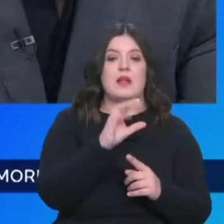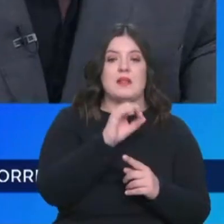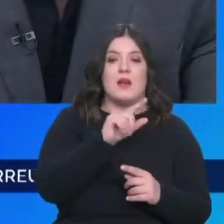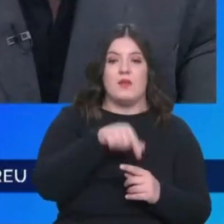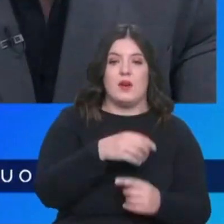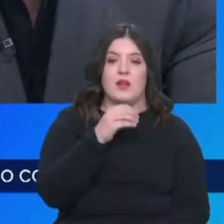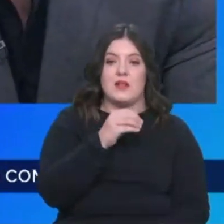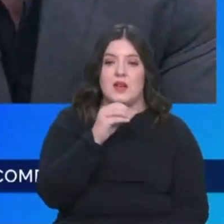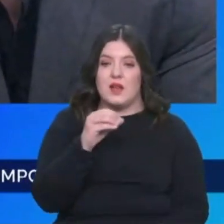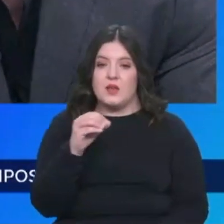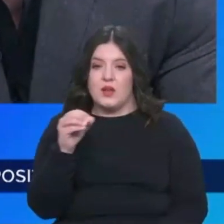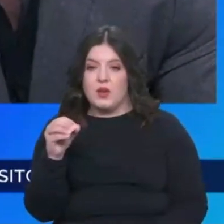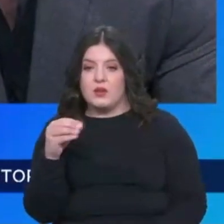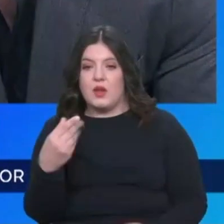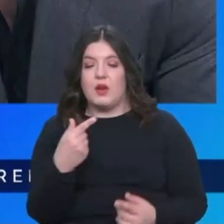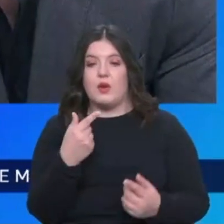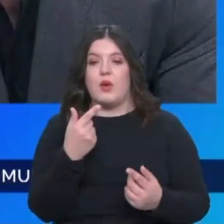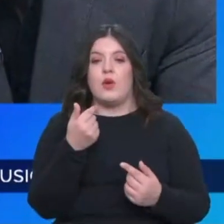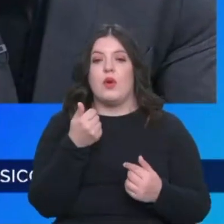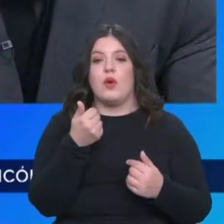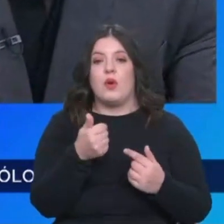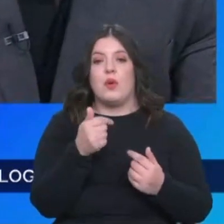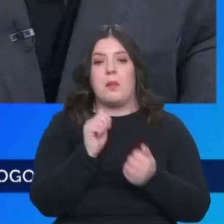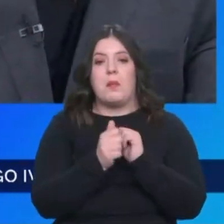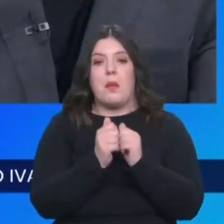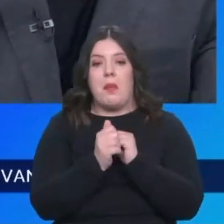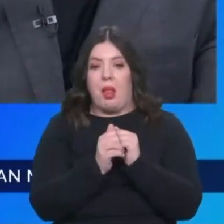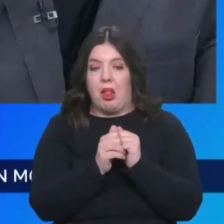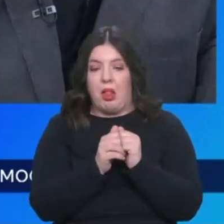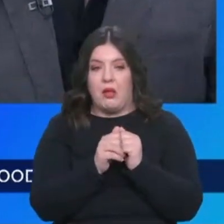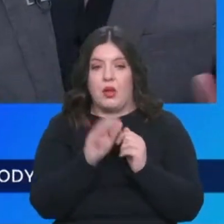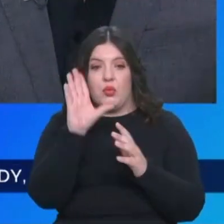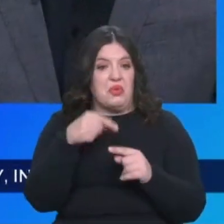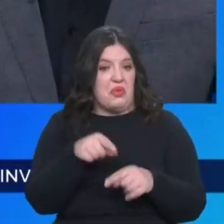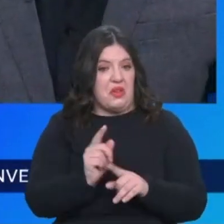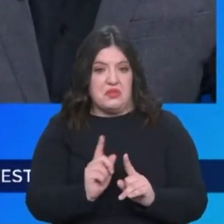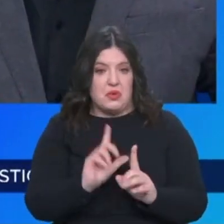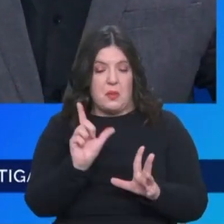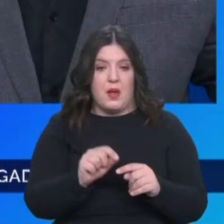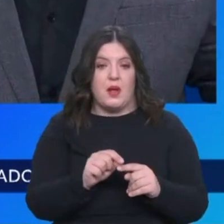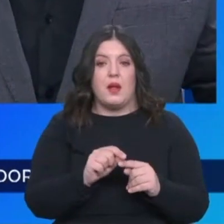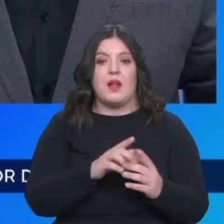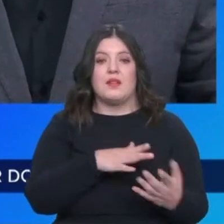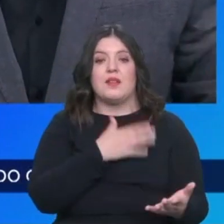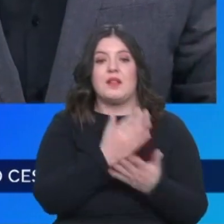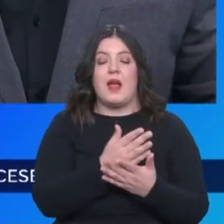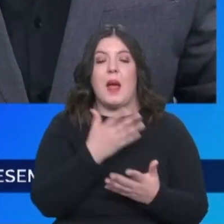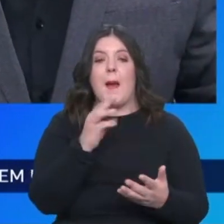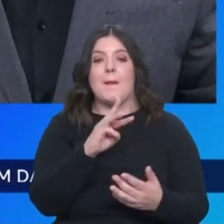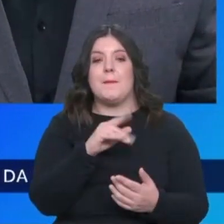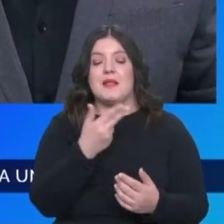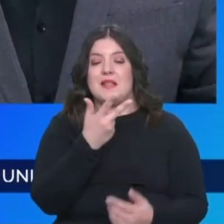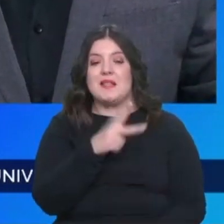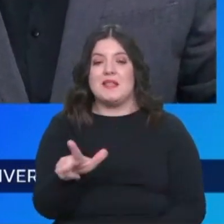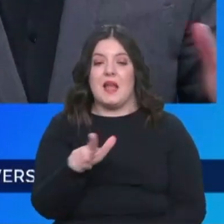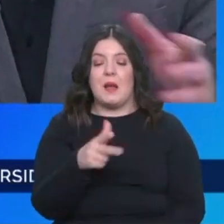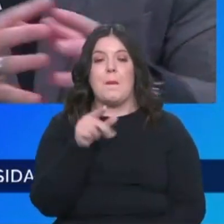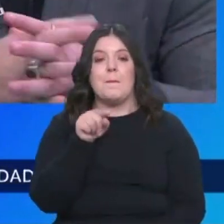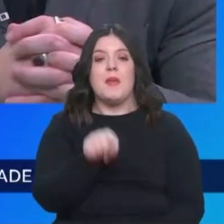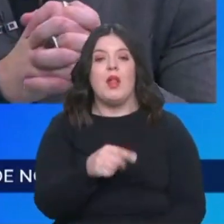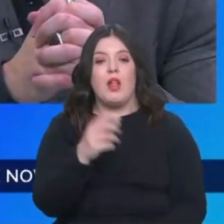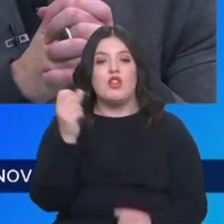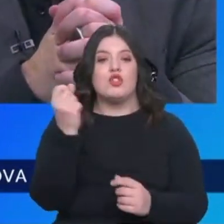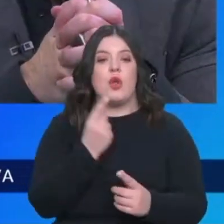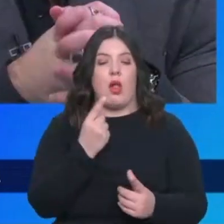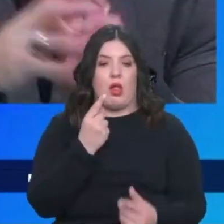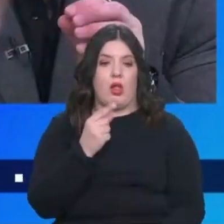da massa de um clipe de papel, eu também não sei o que é isso, até à massa de 100 mil sóis. É só para tu veres a variedade de massa que pode ter um